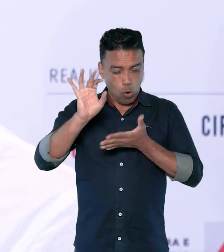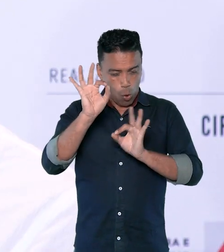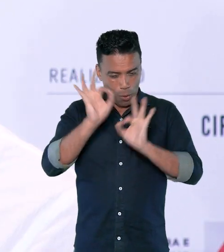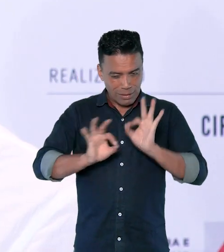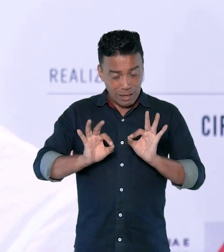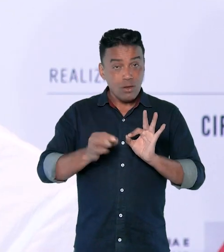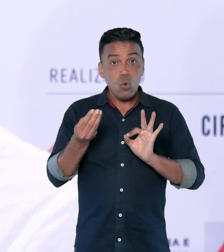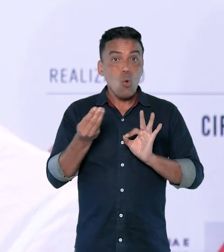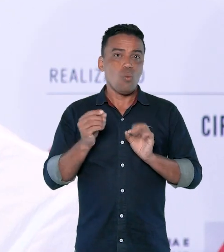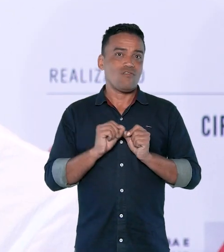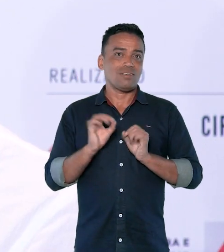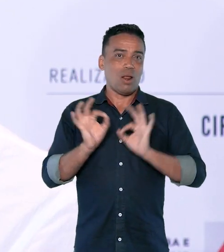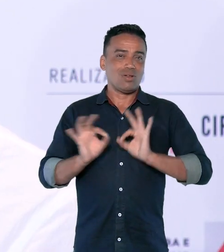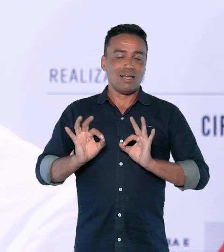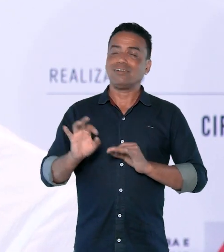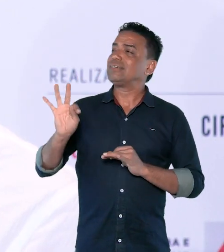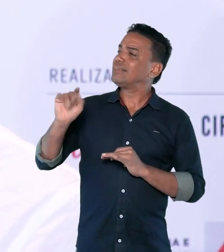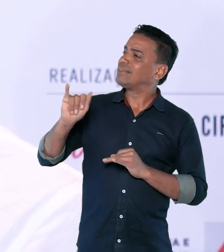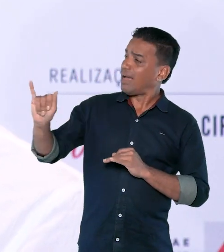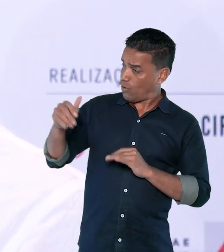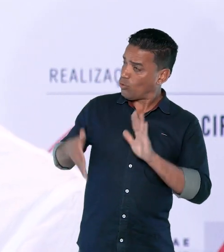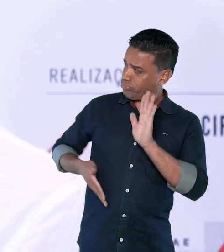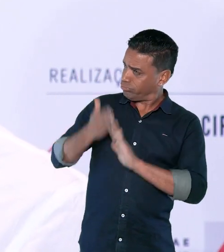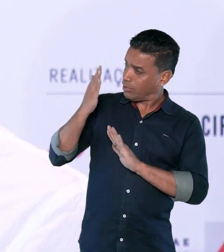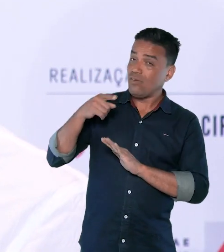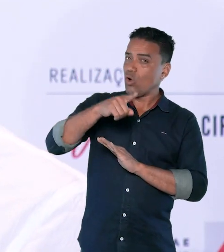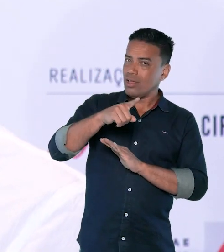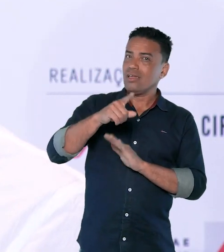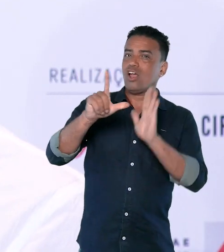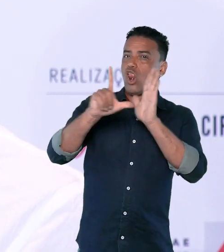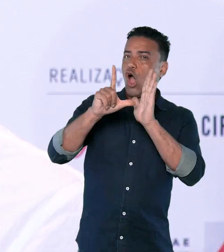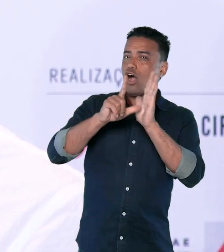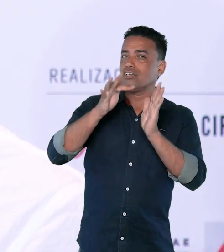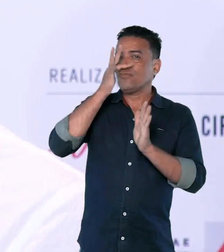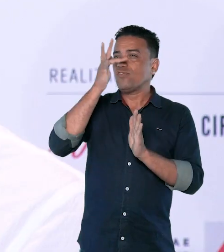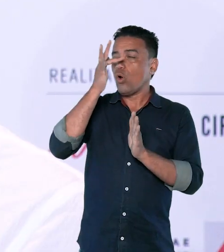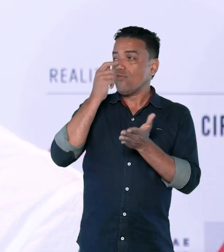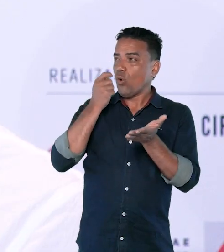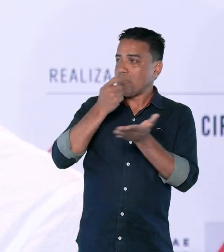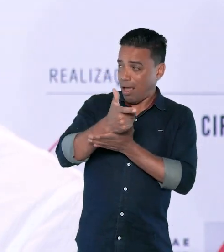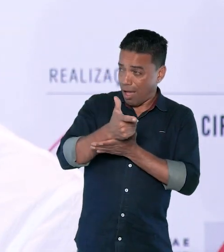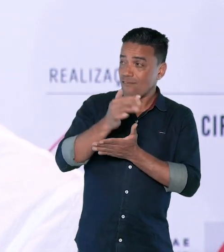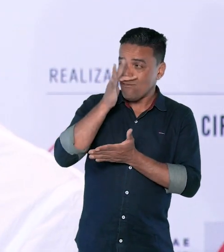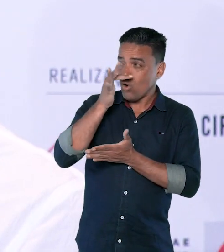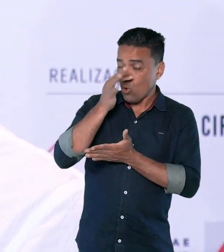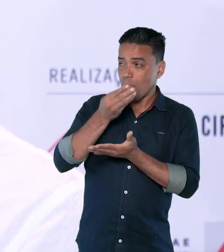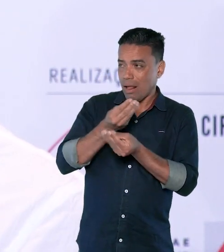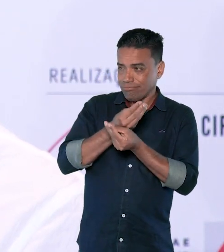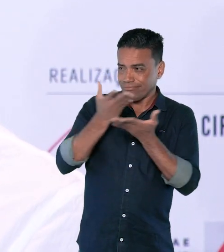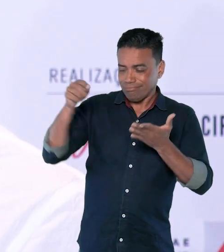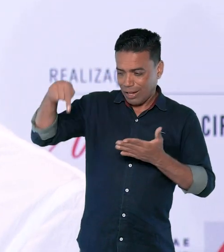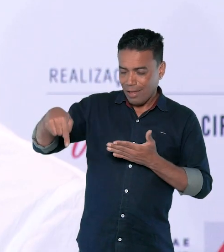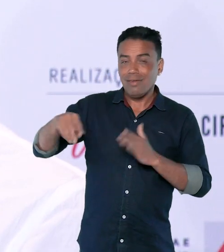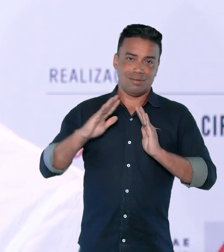minha raiva? Eu falei, Thay, eu vou sair, vou ali na floricultura, vou comprar flores pra gente,